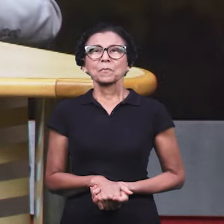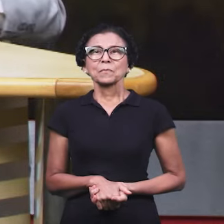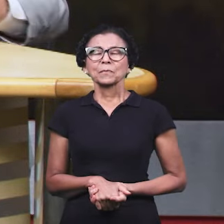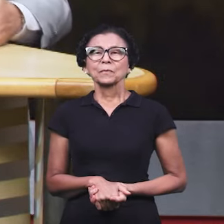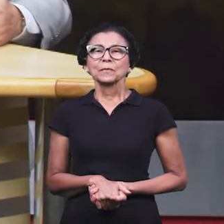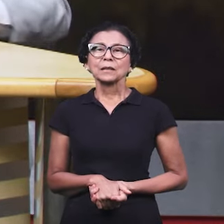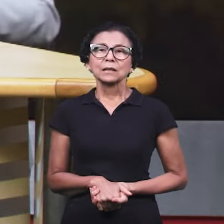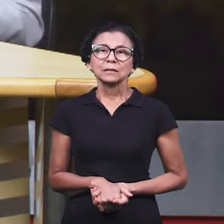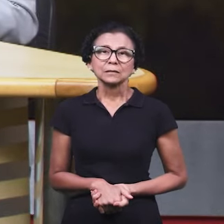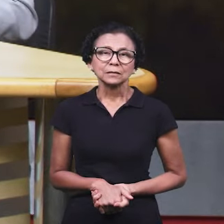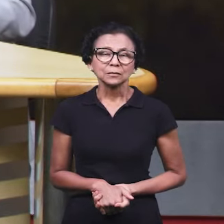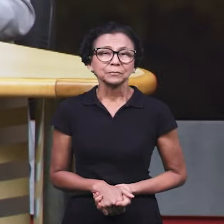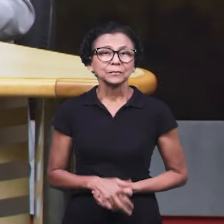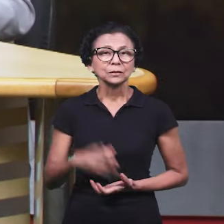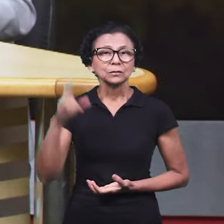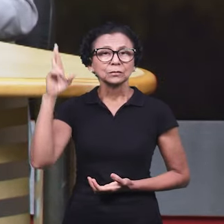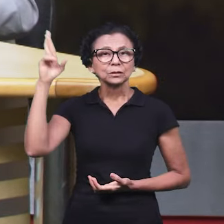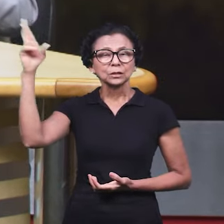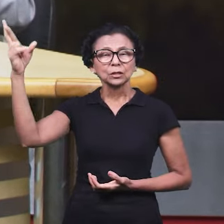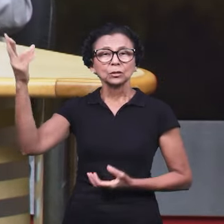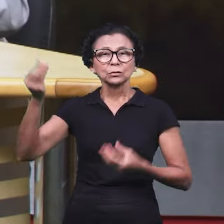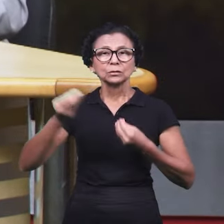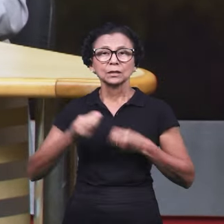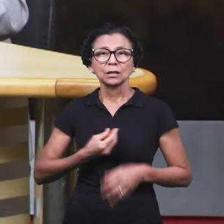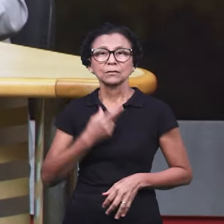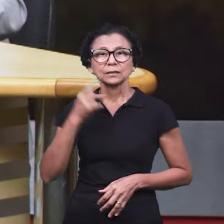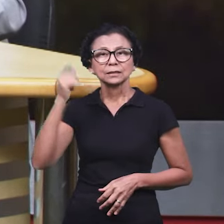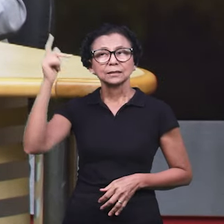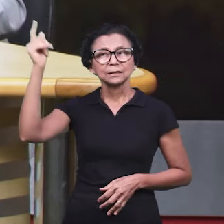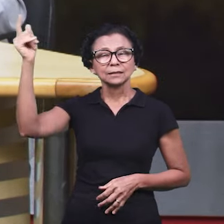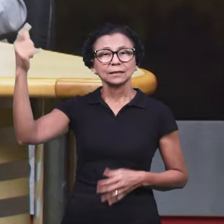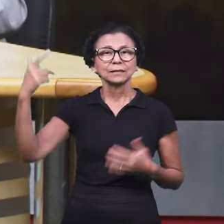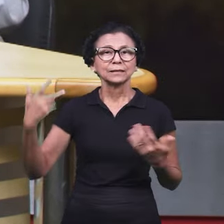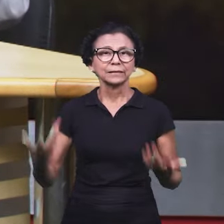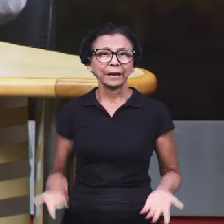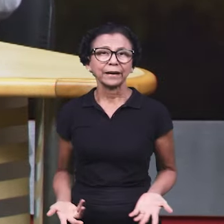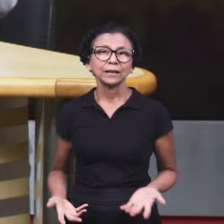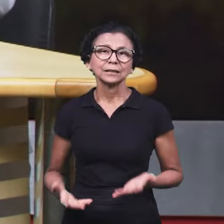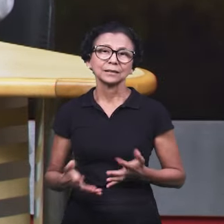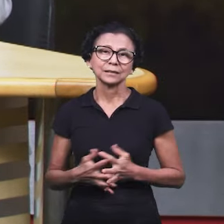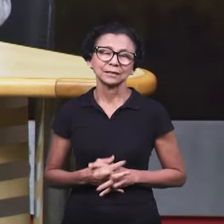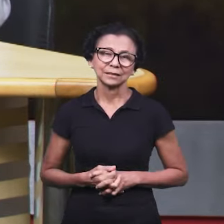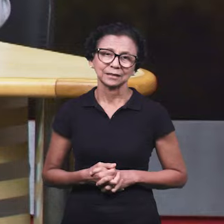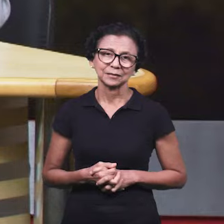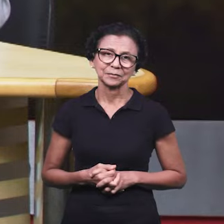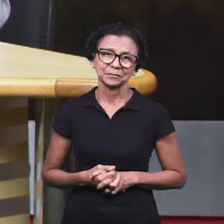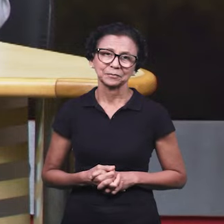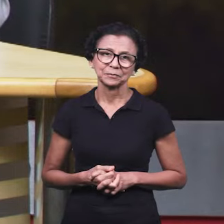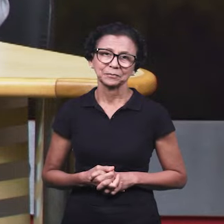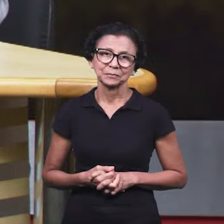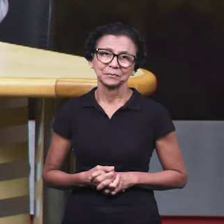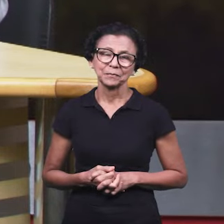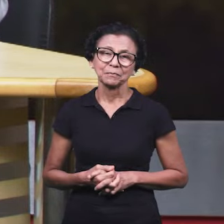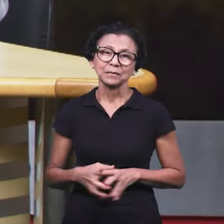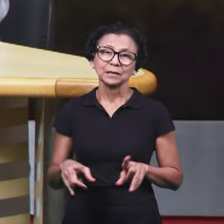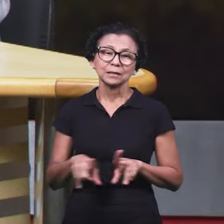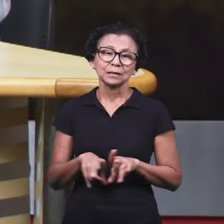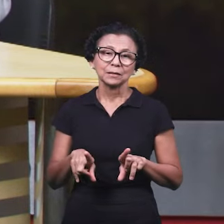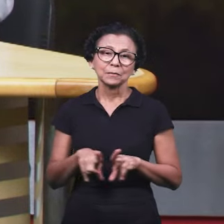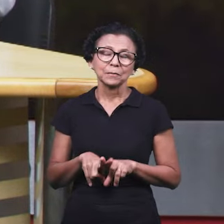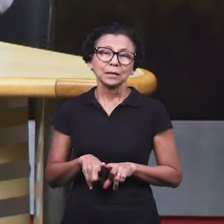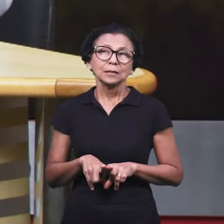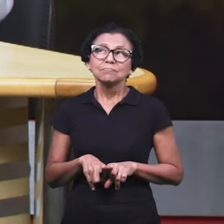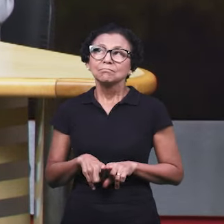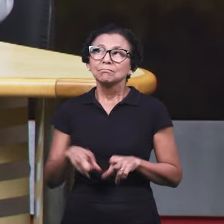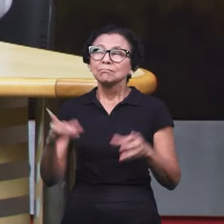além da vida eterna ele cuida de nós aqui nós estamos no esconderijo do Altíssimo descansando a sombra do onipotente né